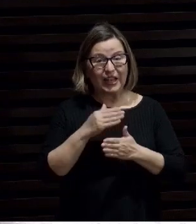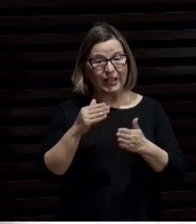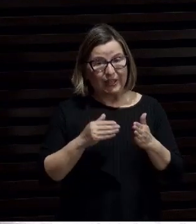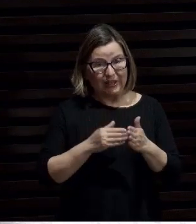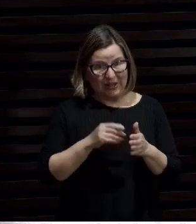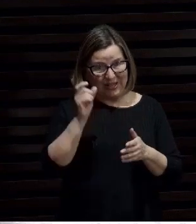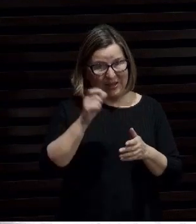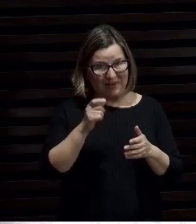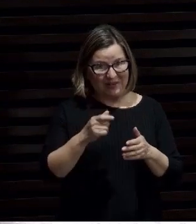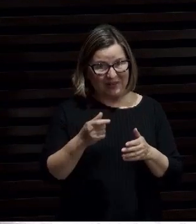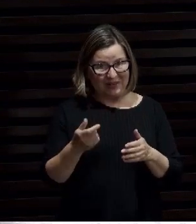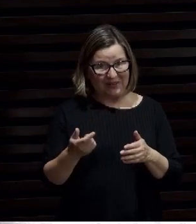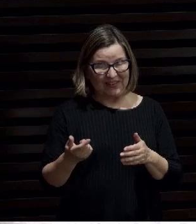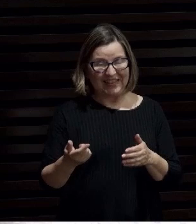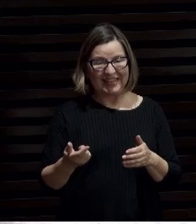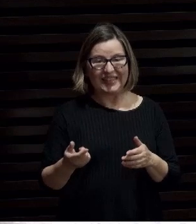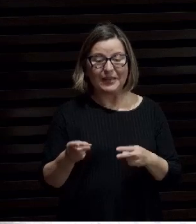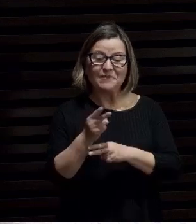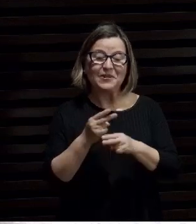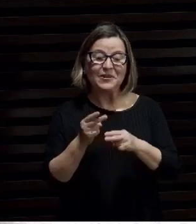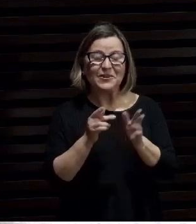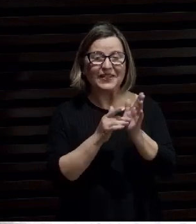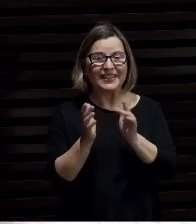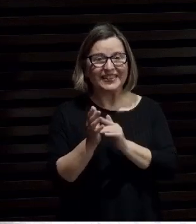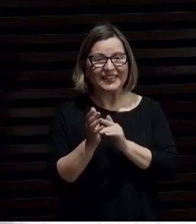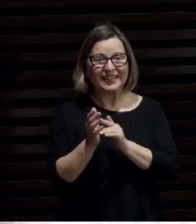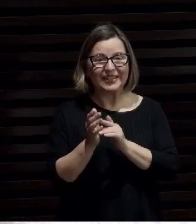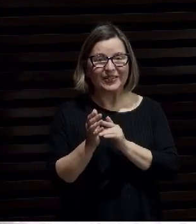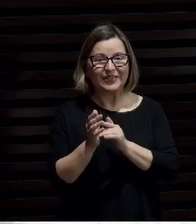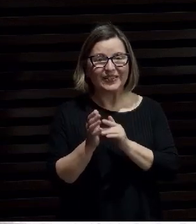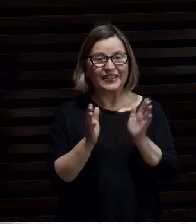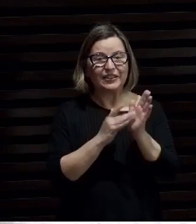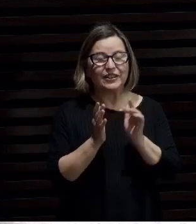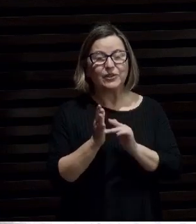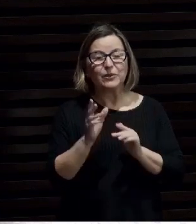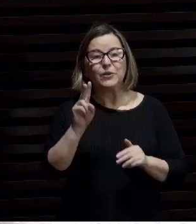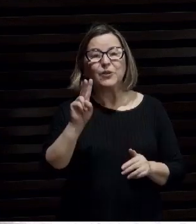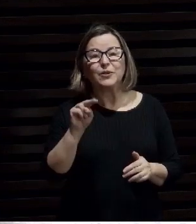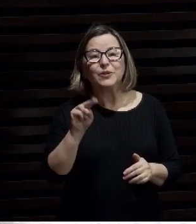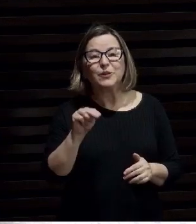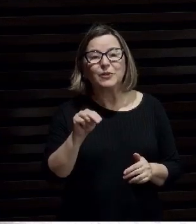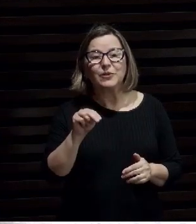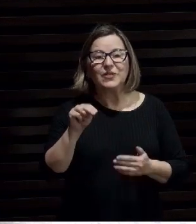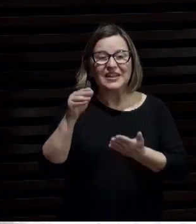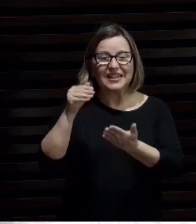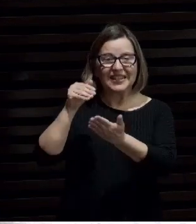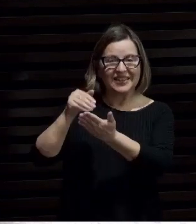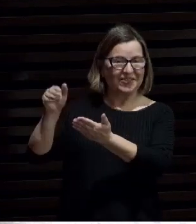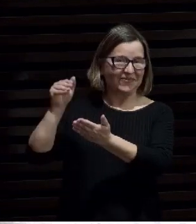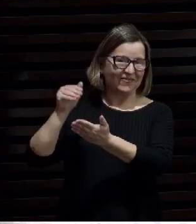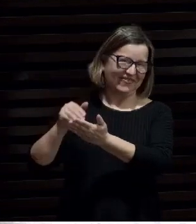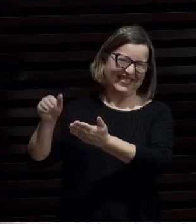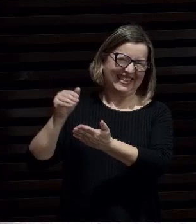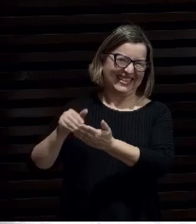vou rejeitar. O que vem a mim, de modo algum o lançarei fora.